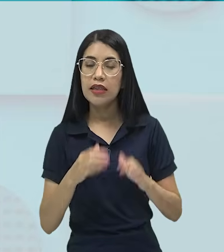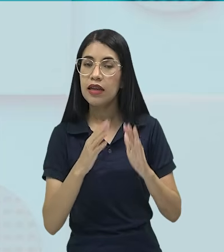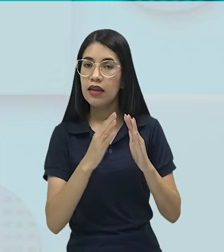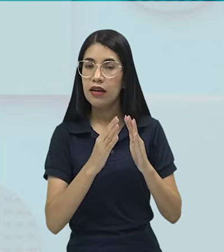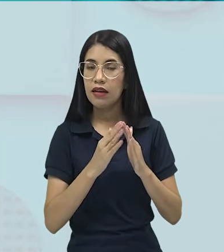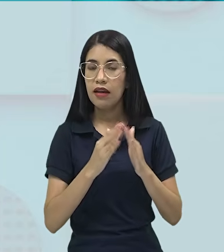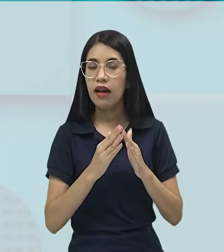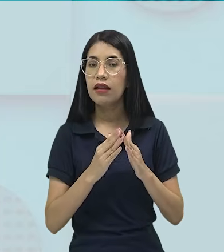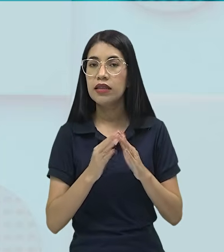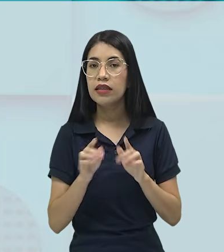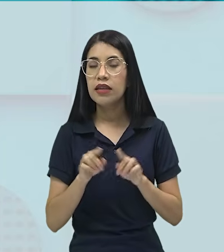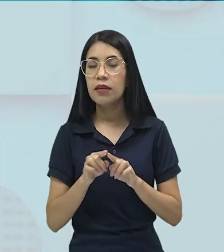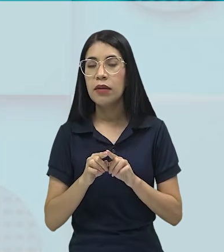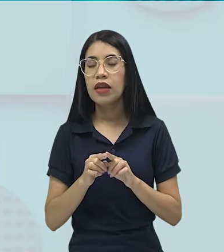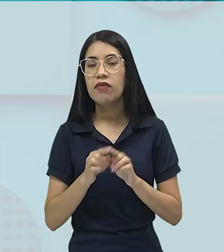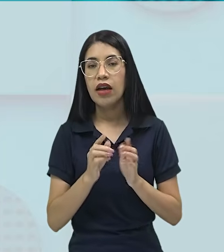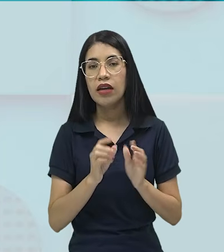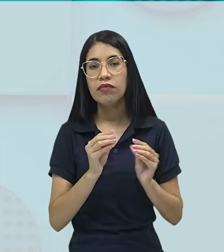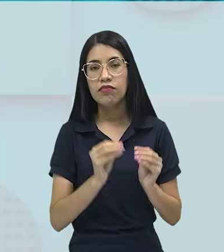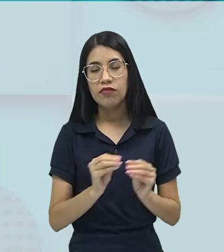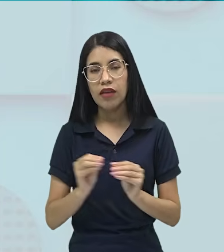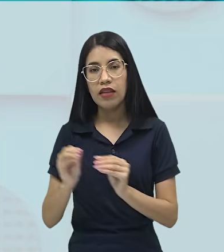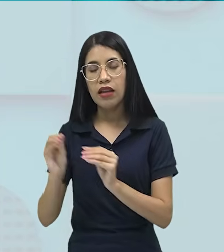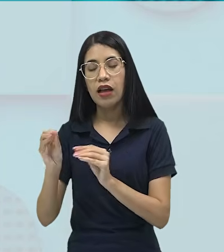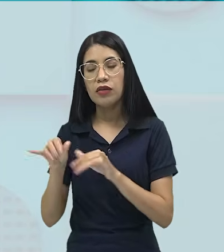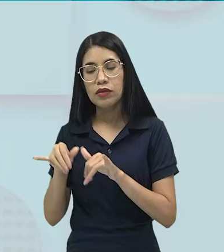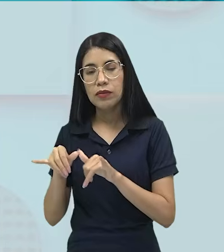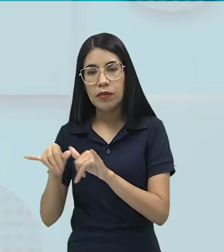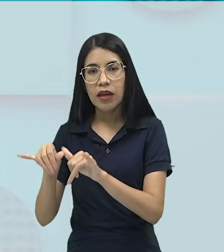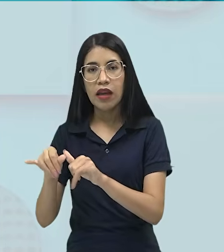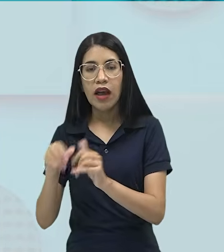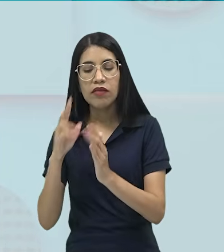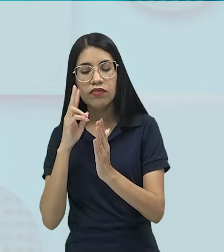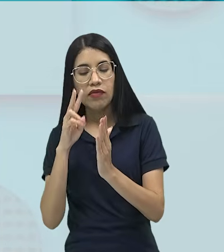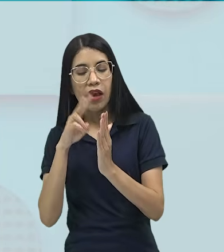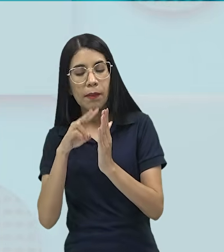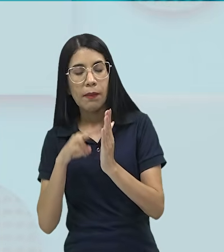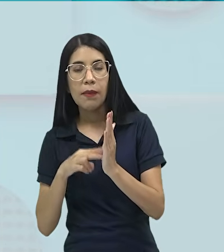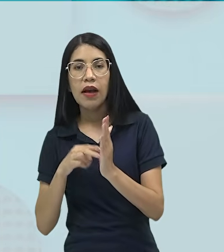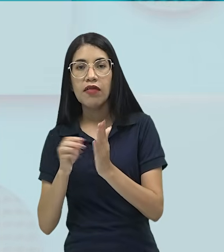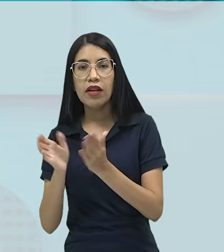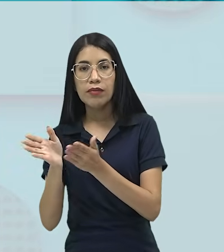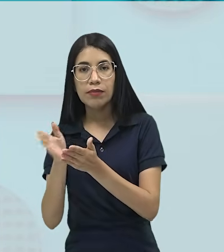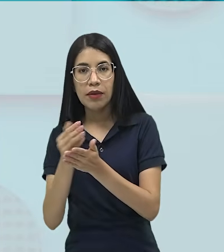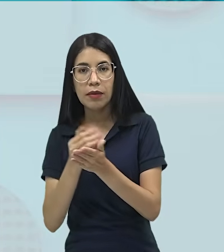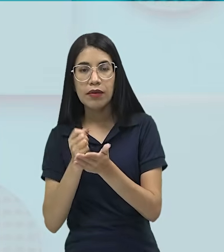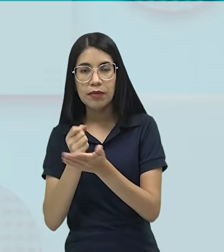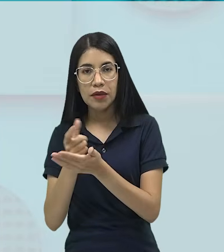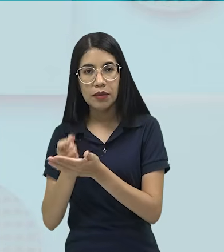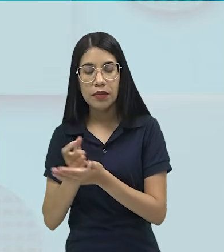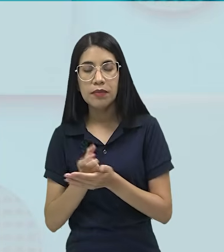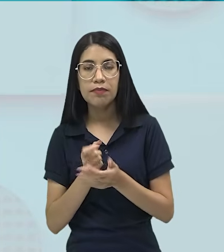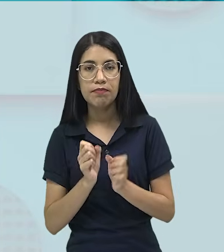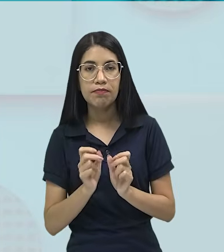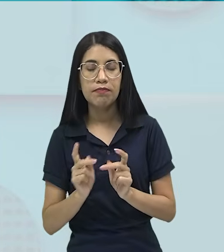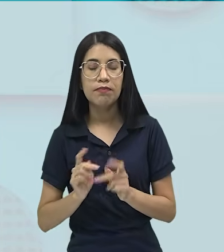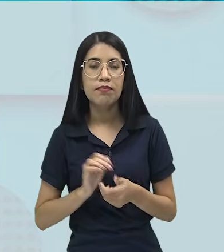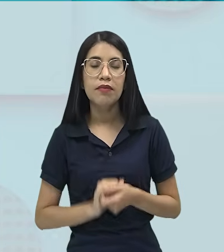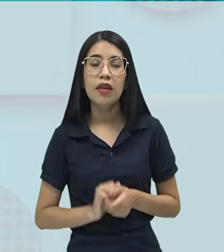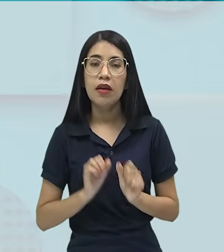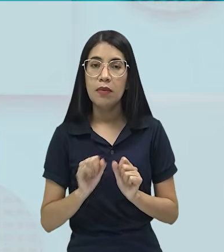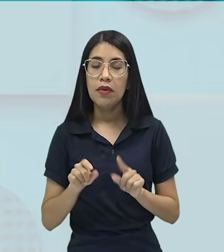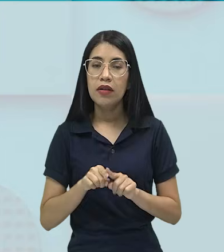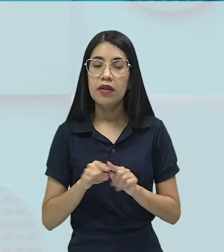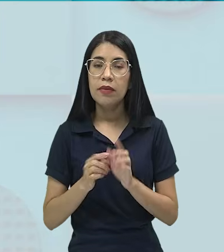casa e você leva essa lista para o supermercado, né? Você pode escrever